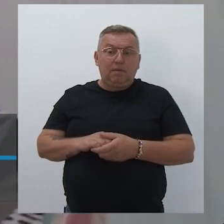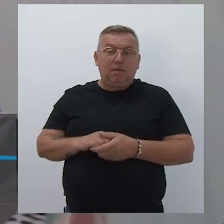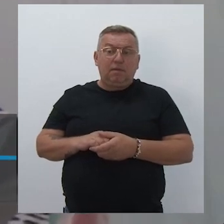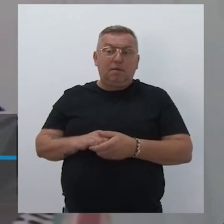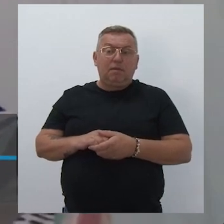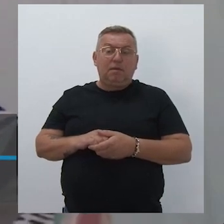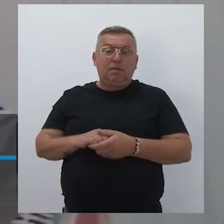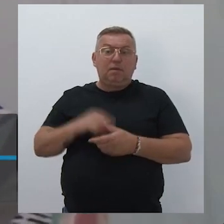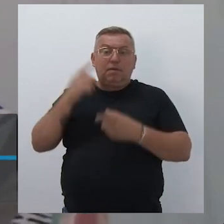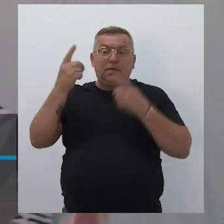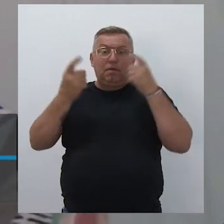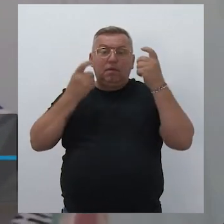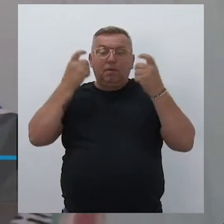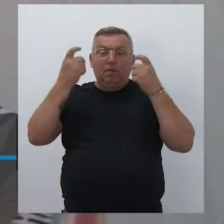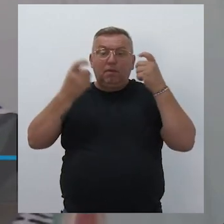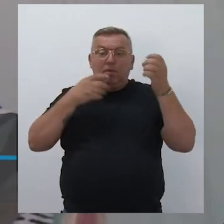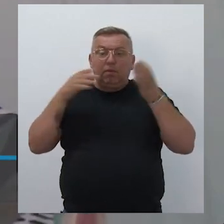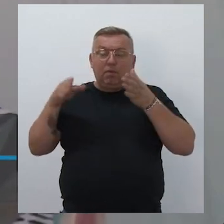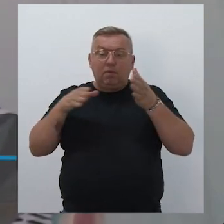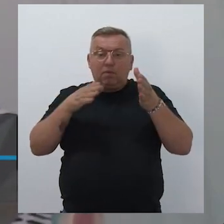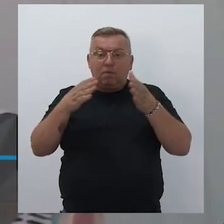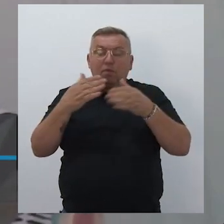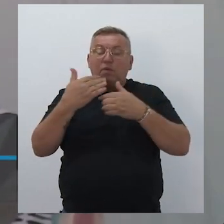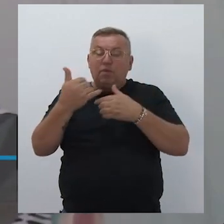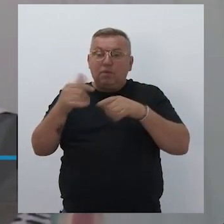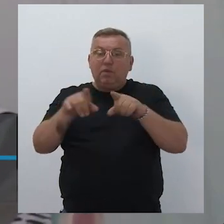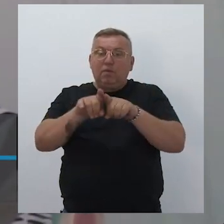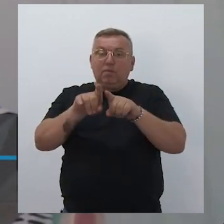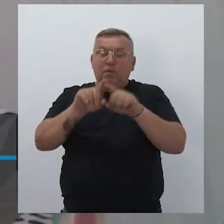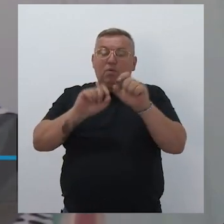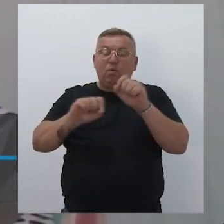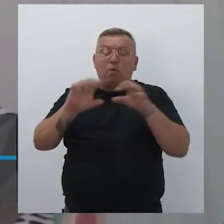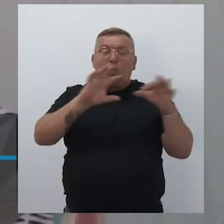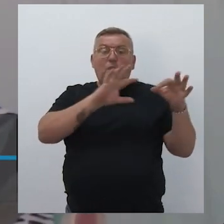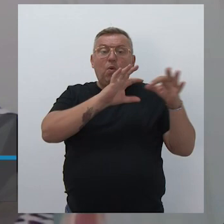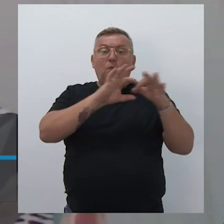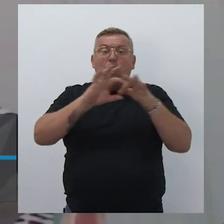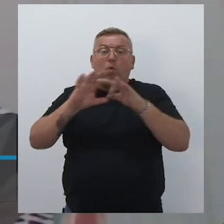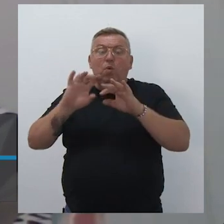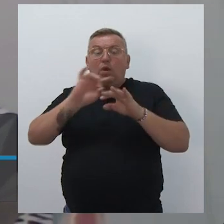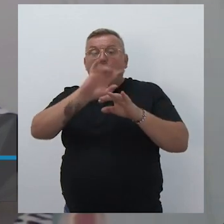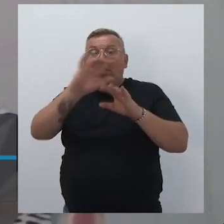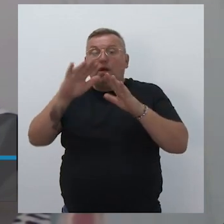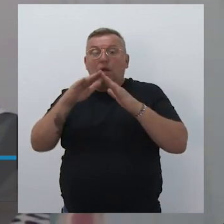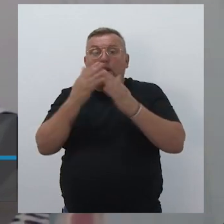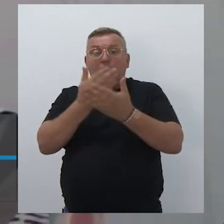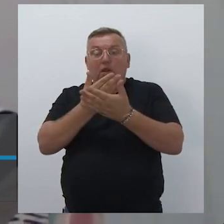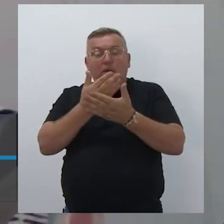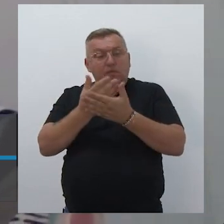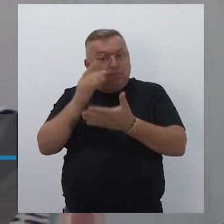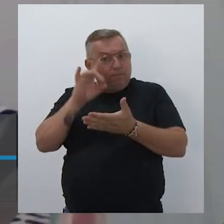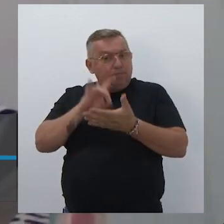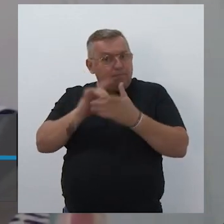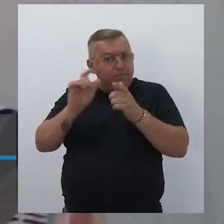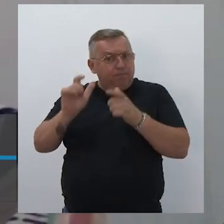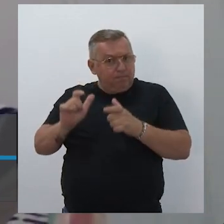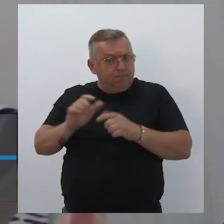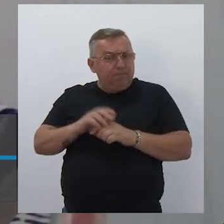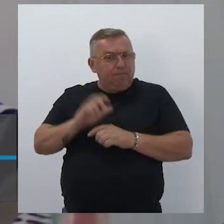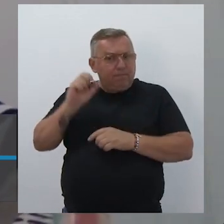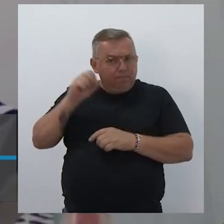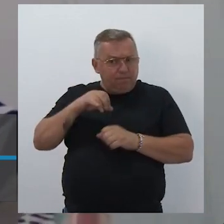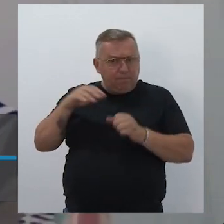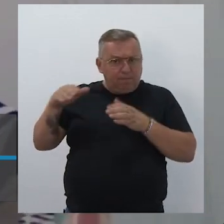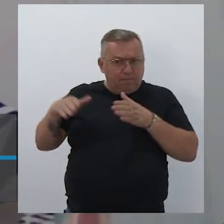Ela se preocupa com os itinerários formativos, né? Com o contexto de cada escola e realidade local. Sim, professora, o